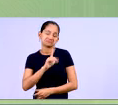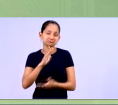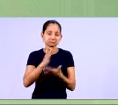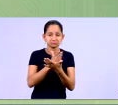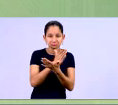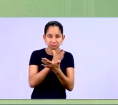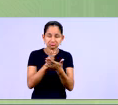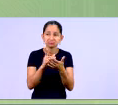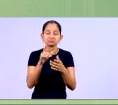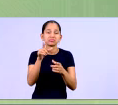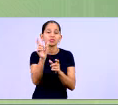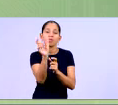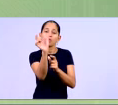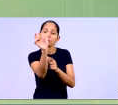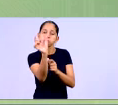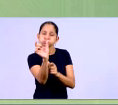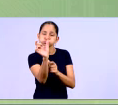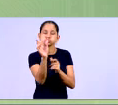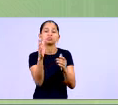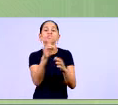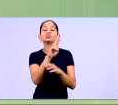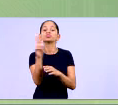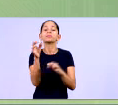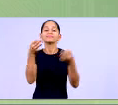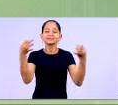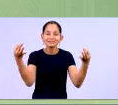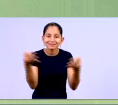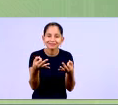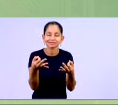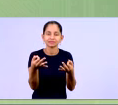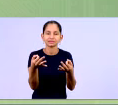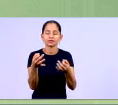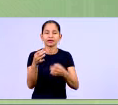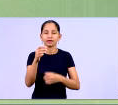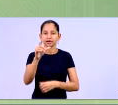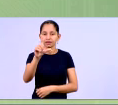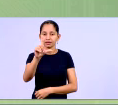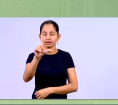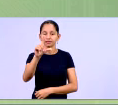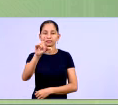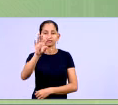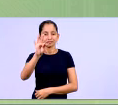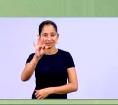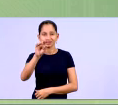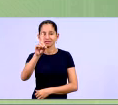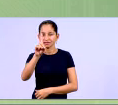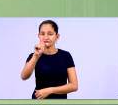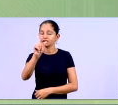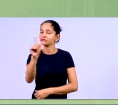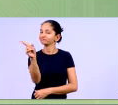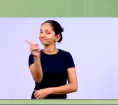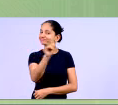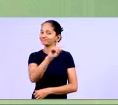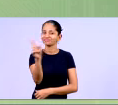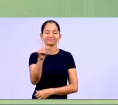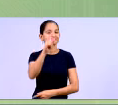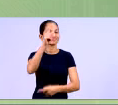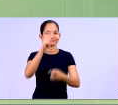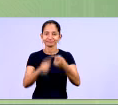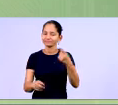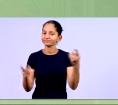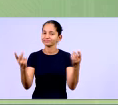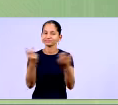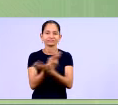companhia, ou vem o nome sociedade anônima. LTDA, não. LTDA não poderá